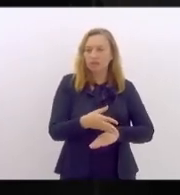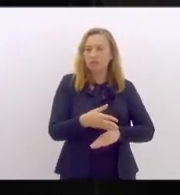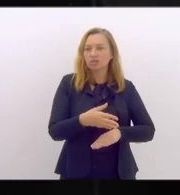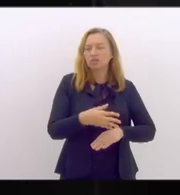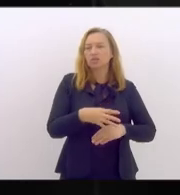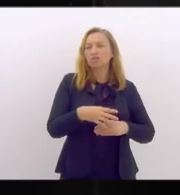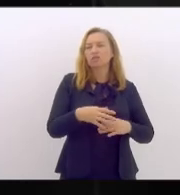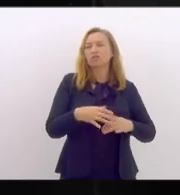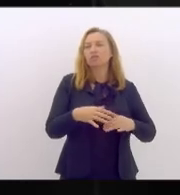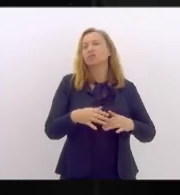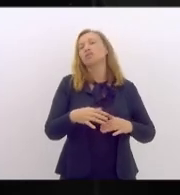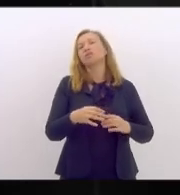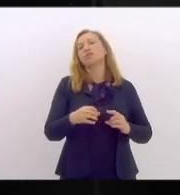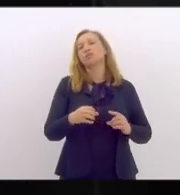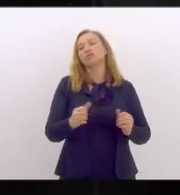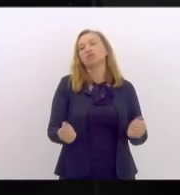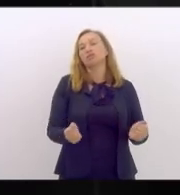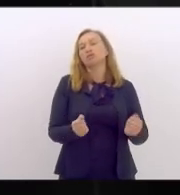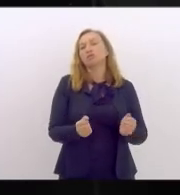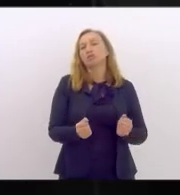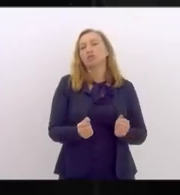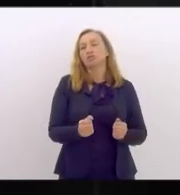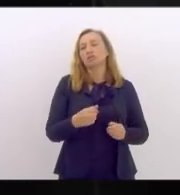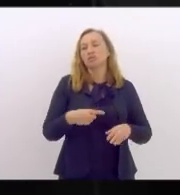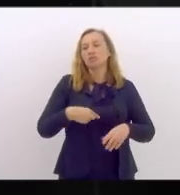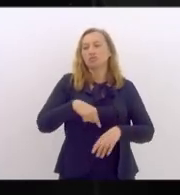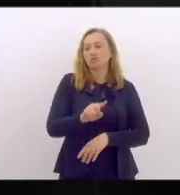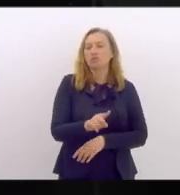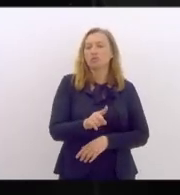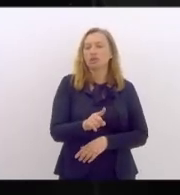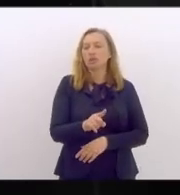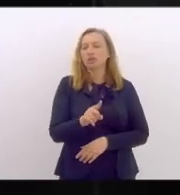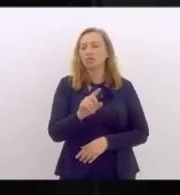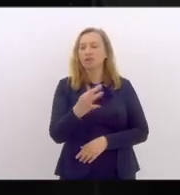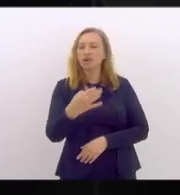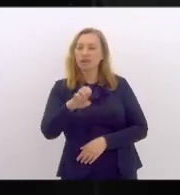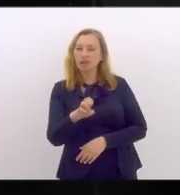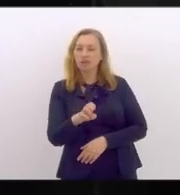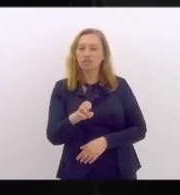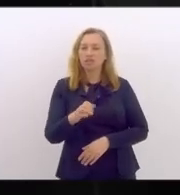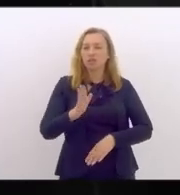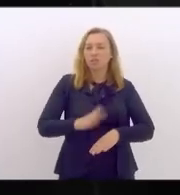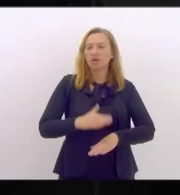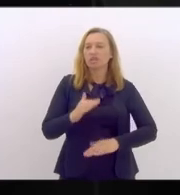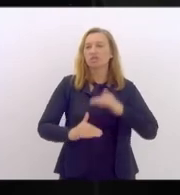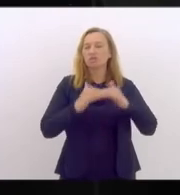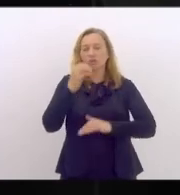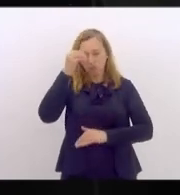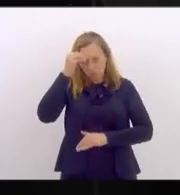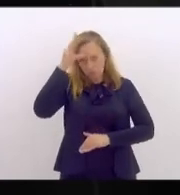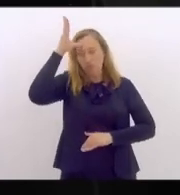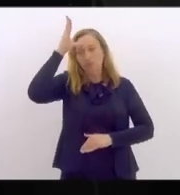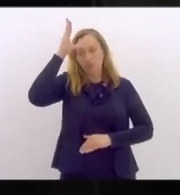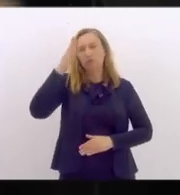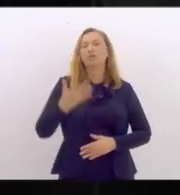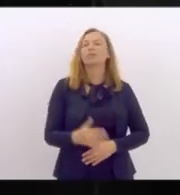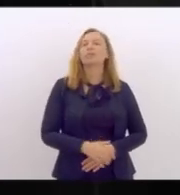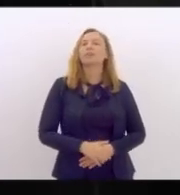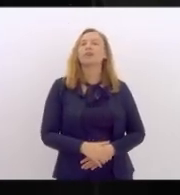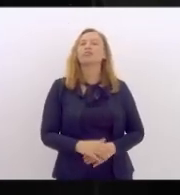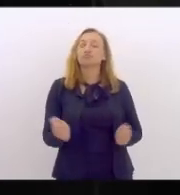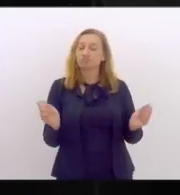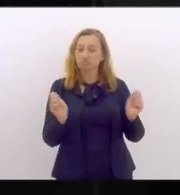processo de socialização escolar mas ela se desenvolve igualmente no plano cognitivo nas suas